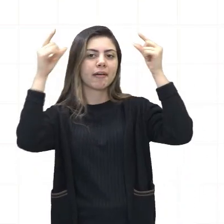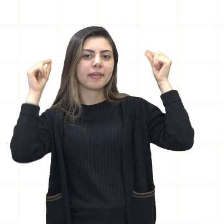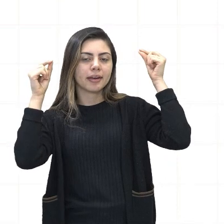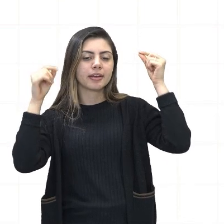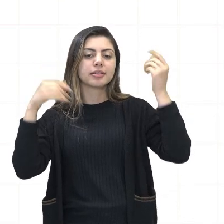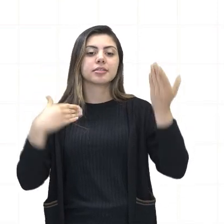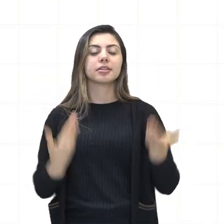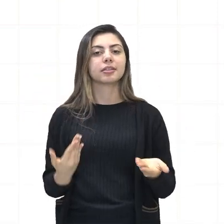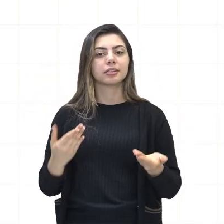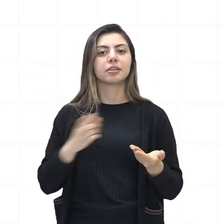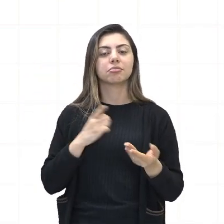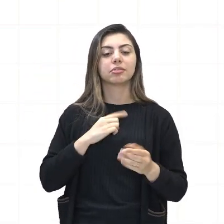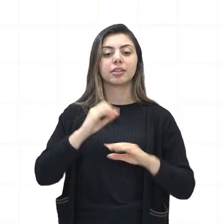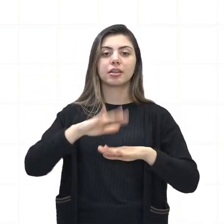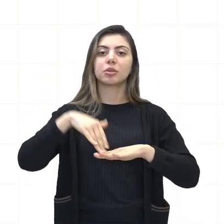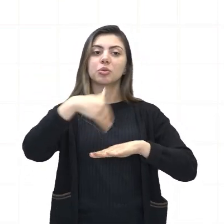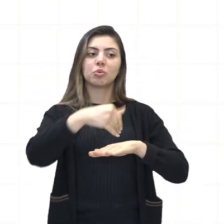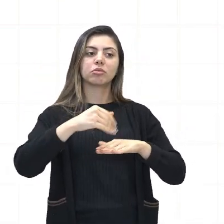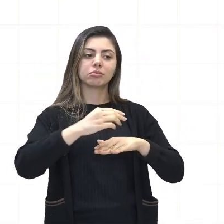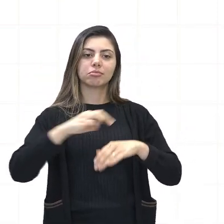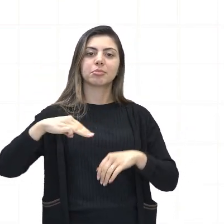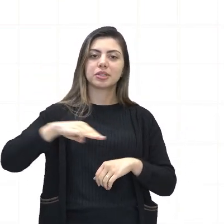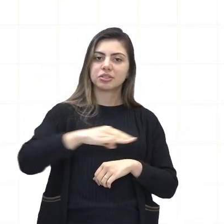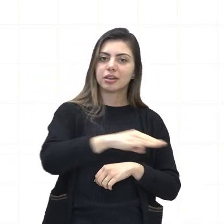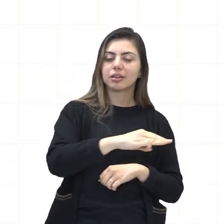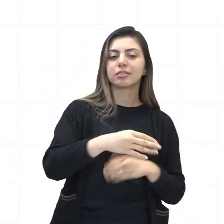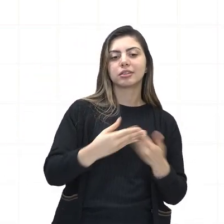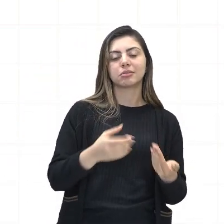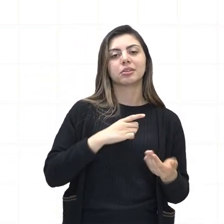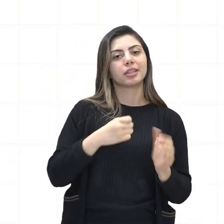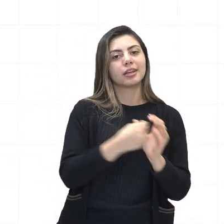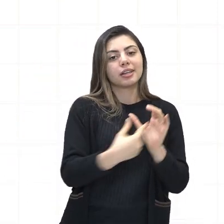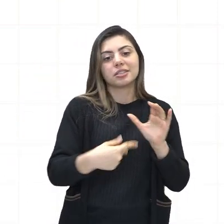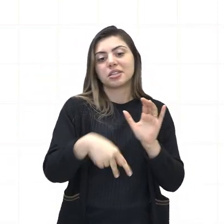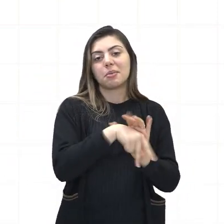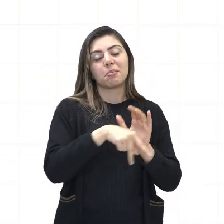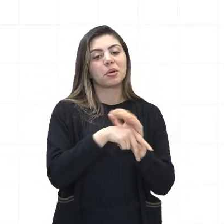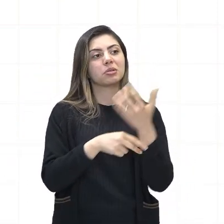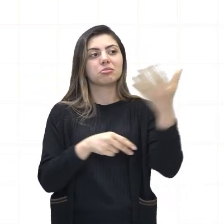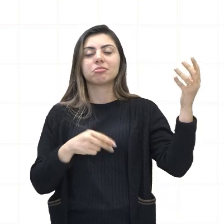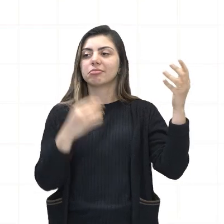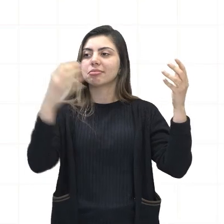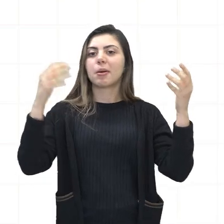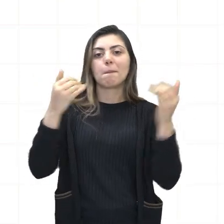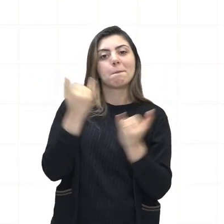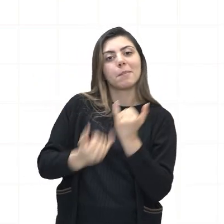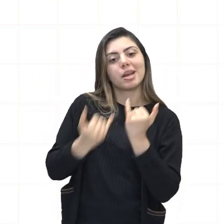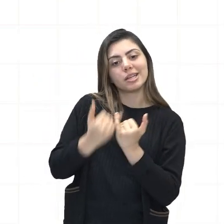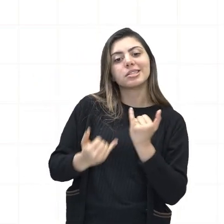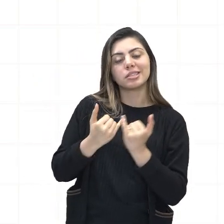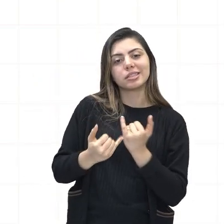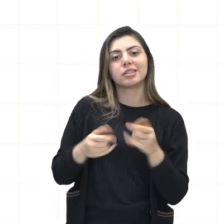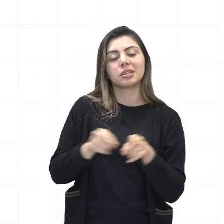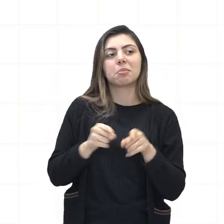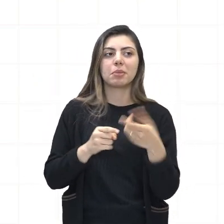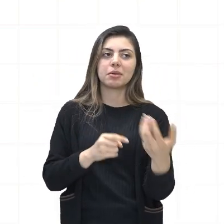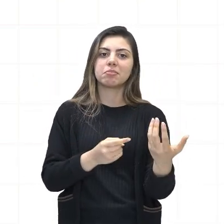do outro lado do mar Mediterrâneo também vai ter características da natureza parecidas também, e consequentemente de